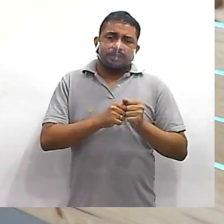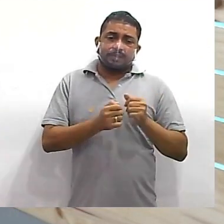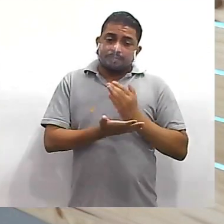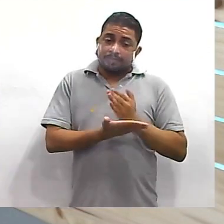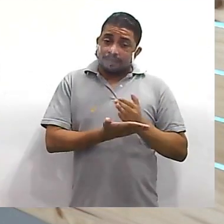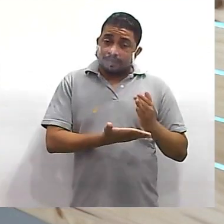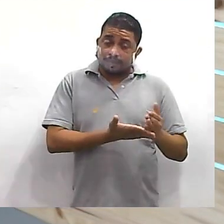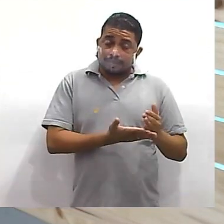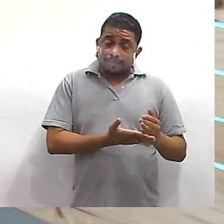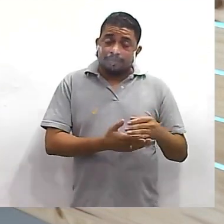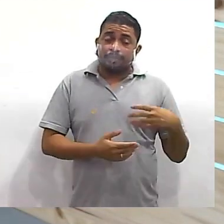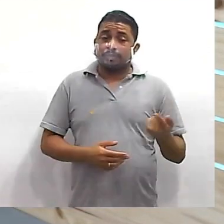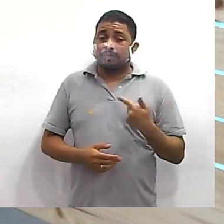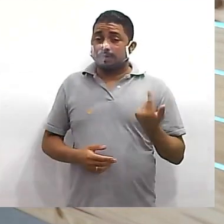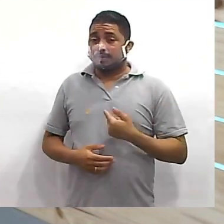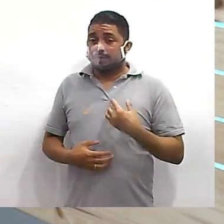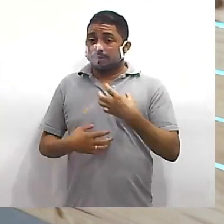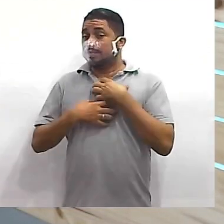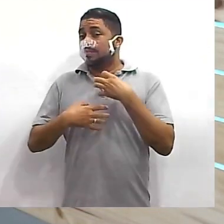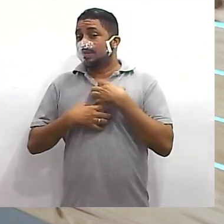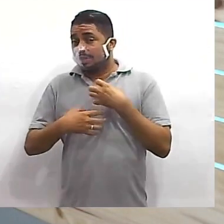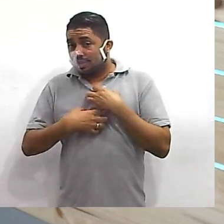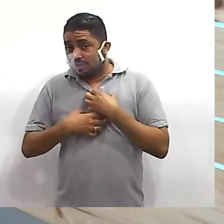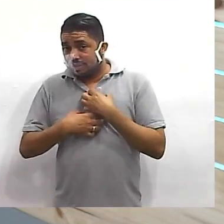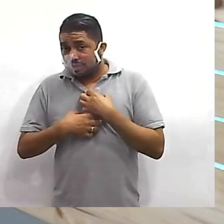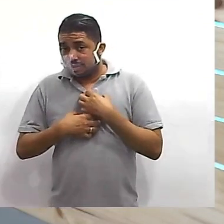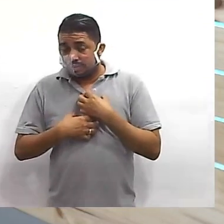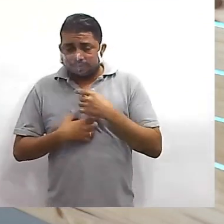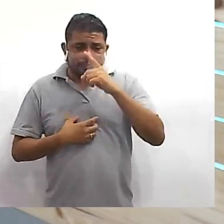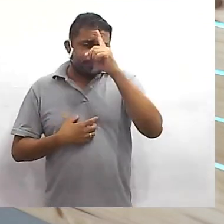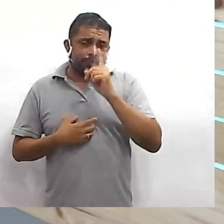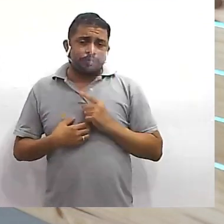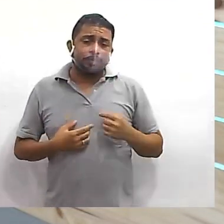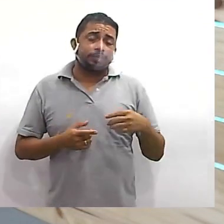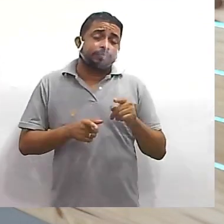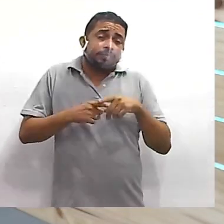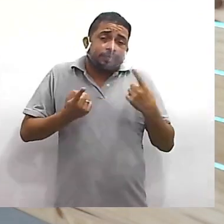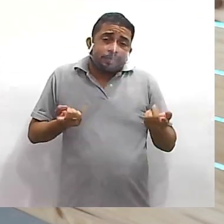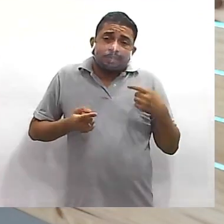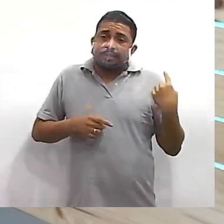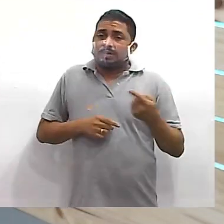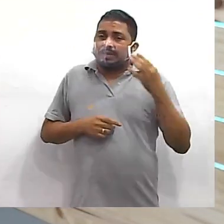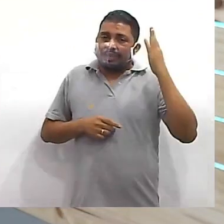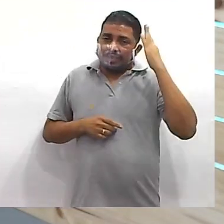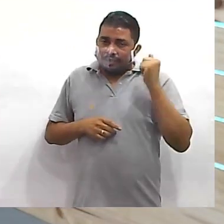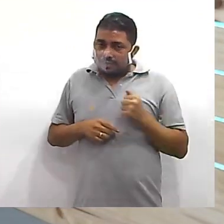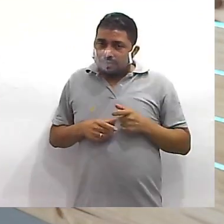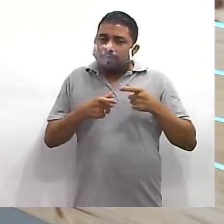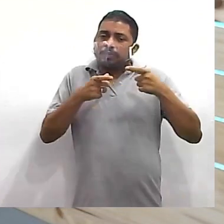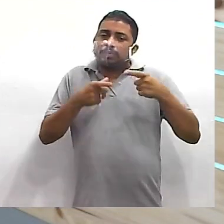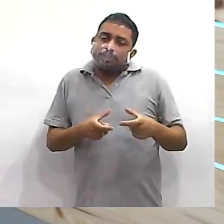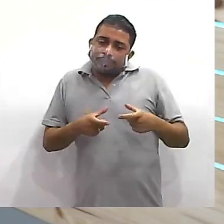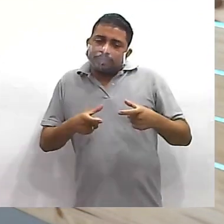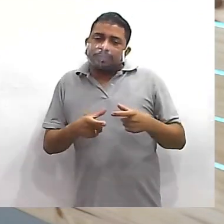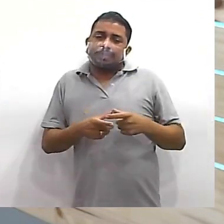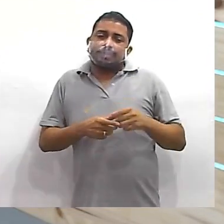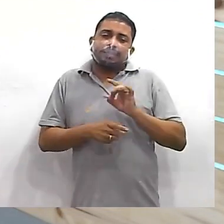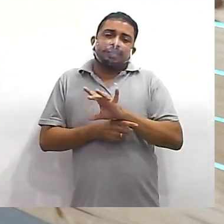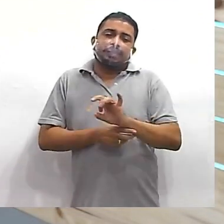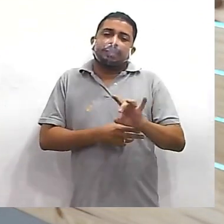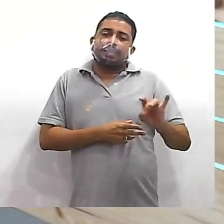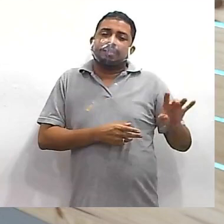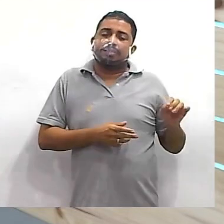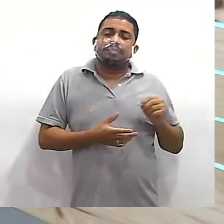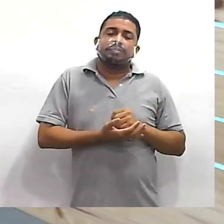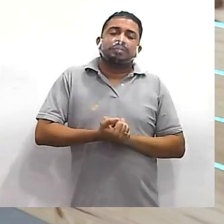nosso comportamento, tá? Da nossa personalidade, mas nós sabemos onde colocar isso em cada lugar,